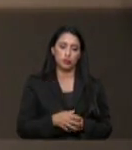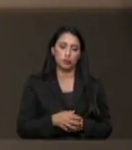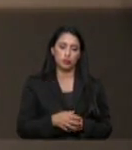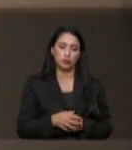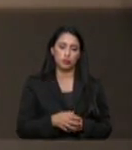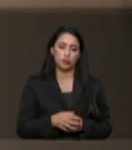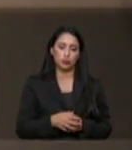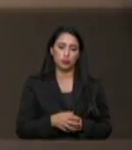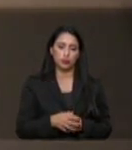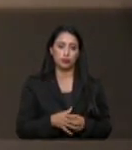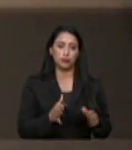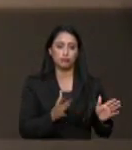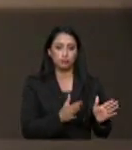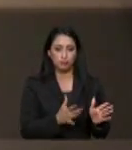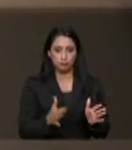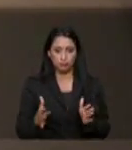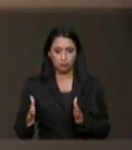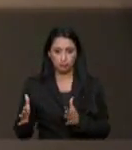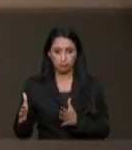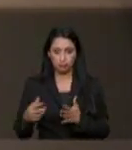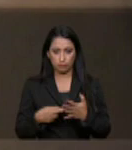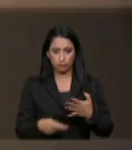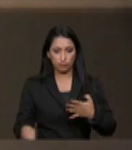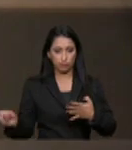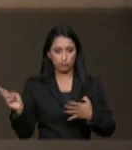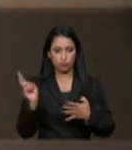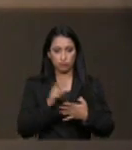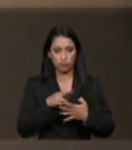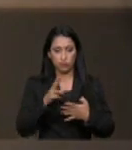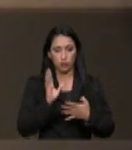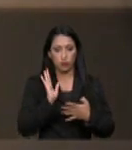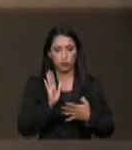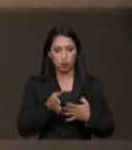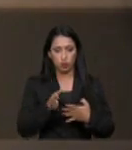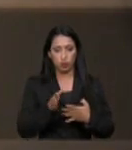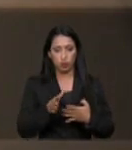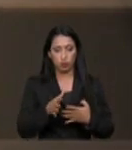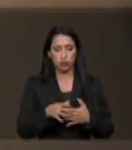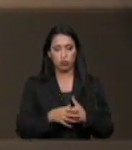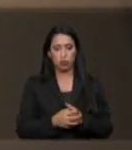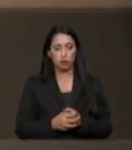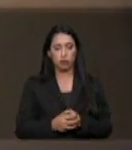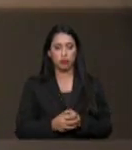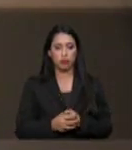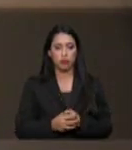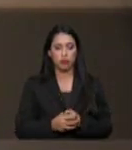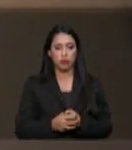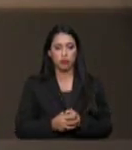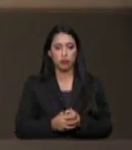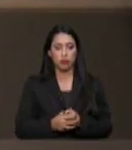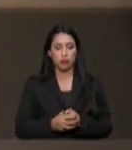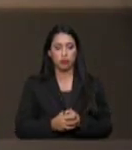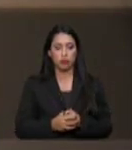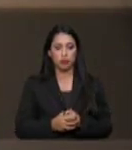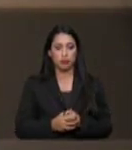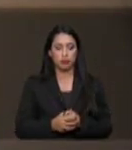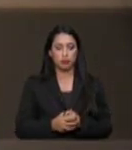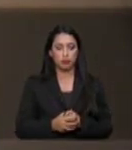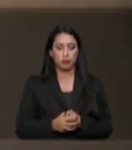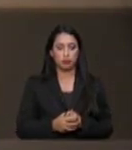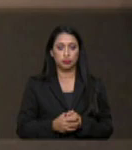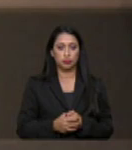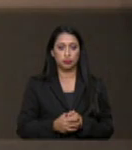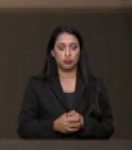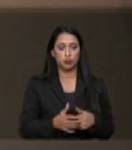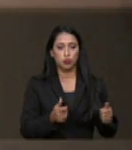com trânsito em julgado entendo pela expedição dos ofícios comunicados